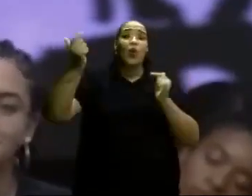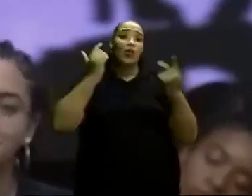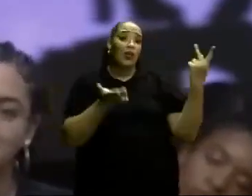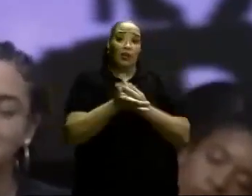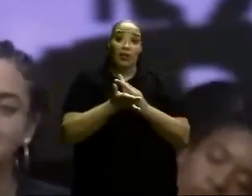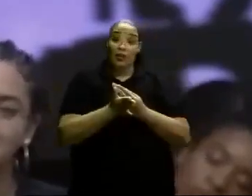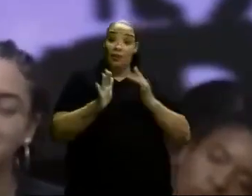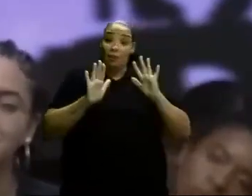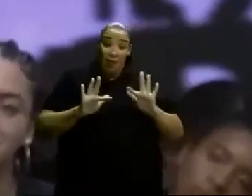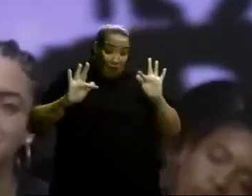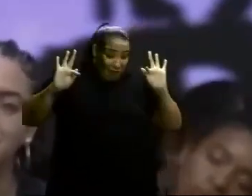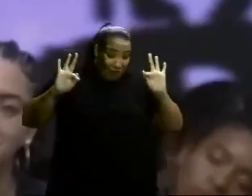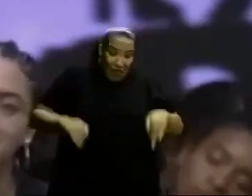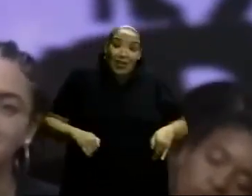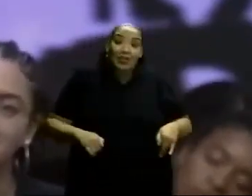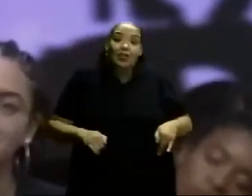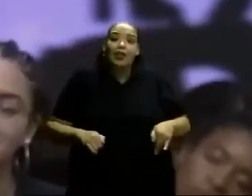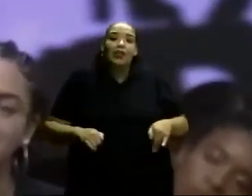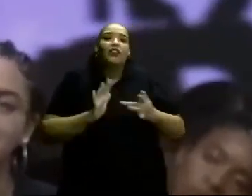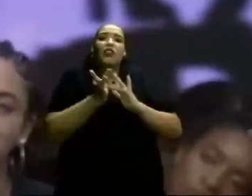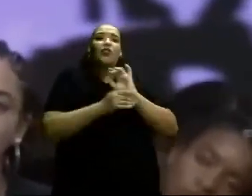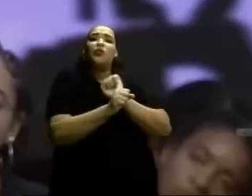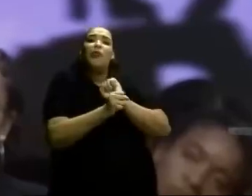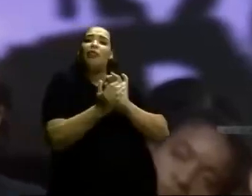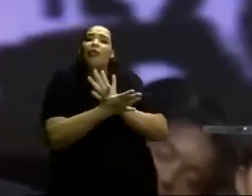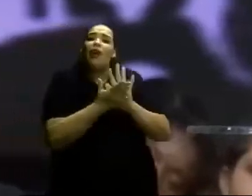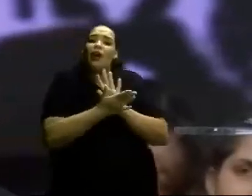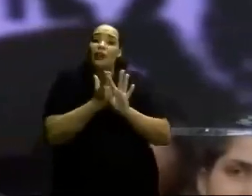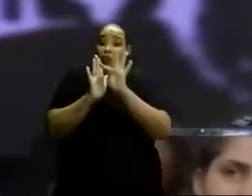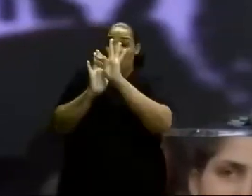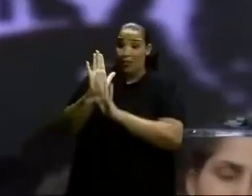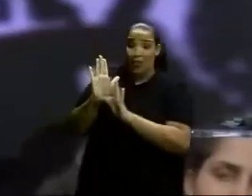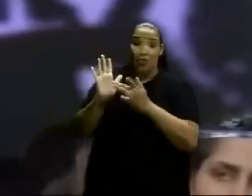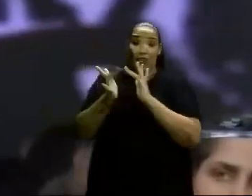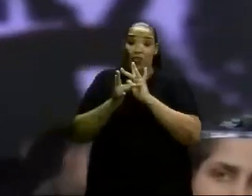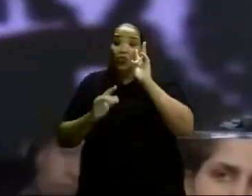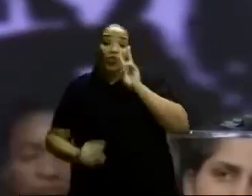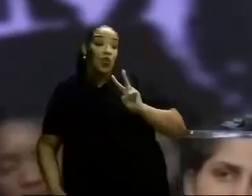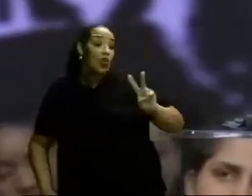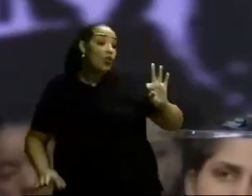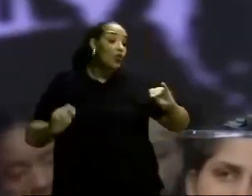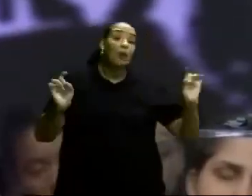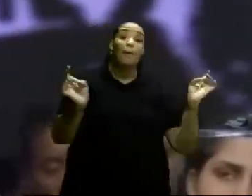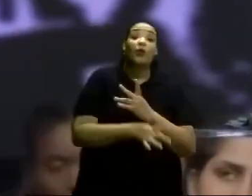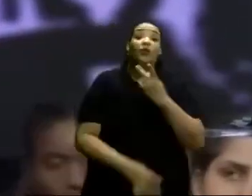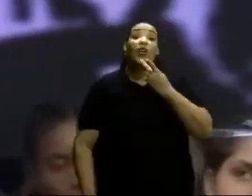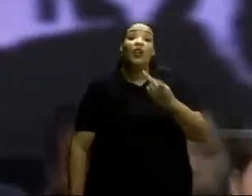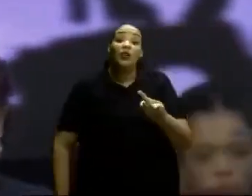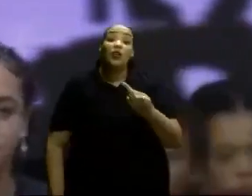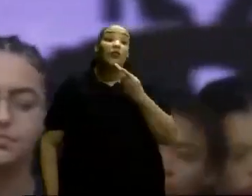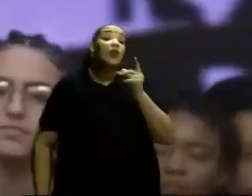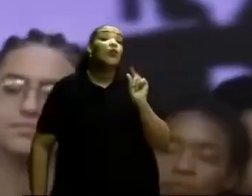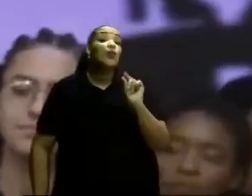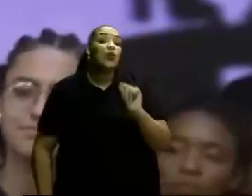dele. Mas para fechar o ciclo, ele não espera ninguém fazer. O texto diz assim: vendo ele que tudo já estava consumado, disse. Sabe o que ele está